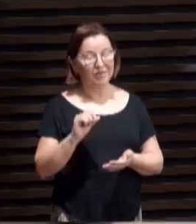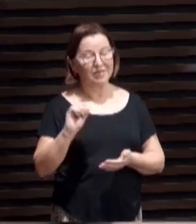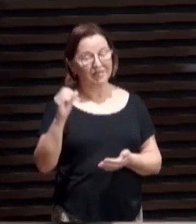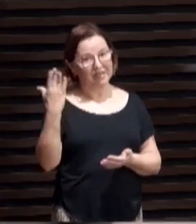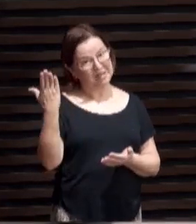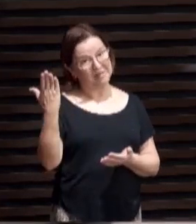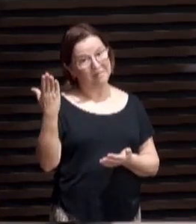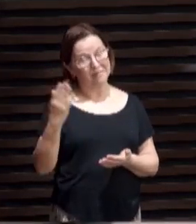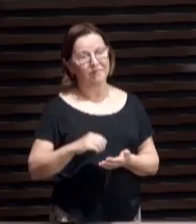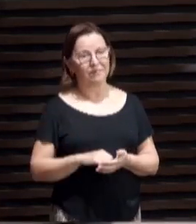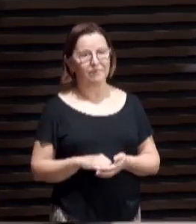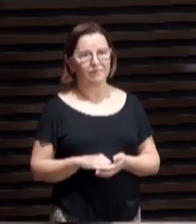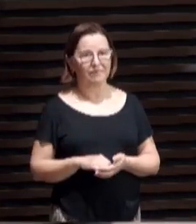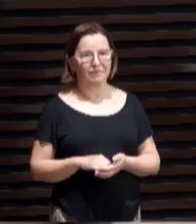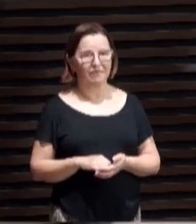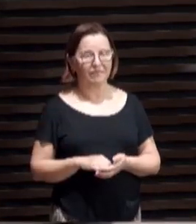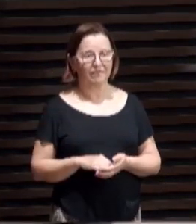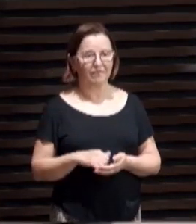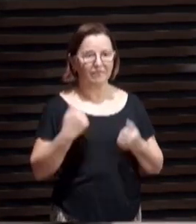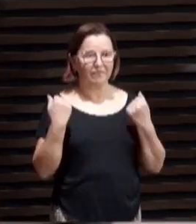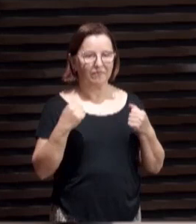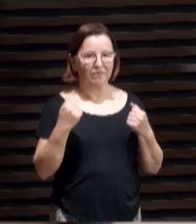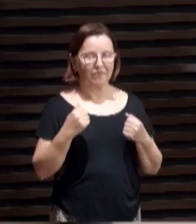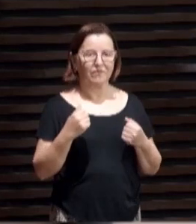Nós temos que agora examinar os fatos